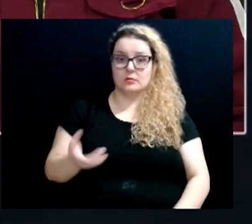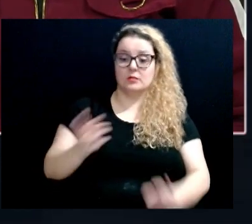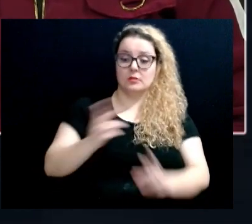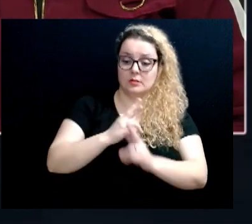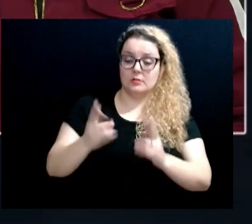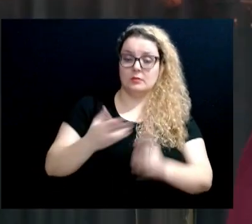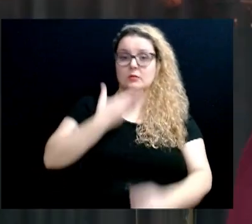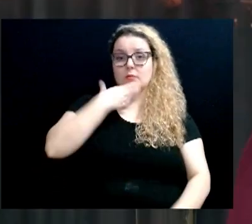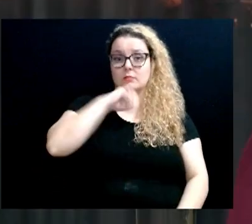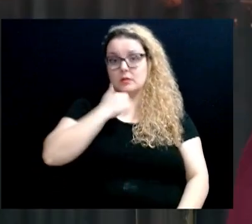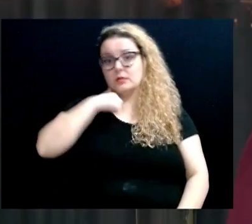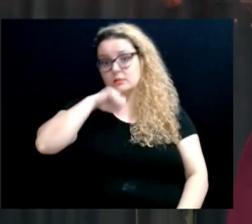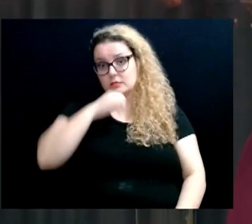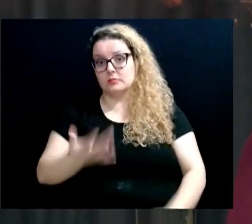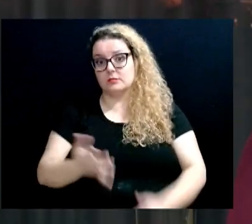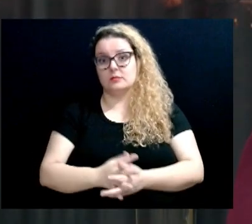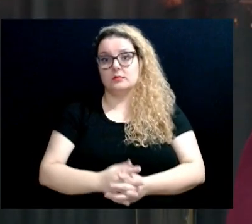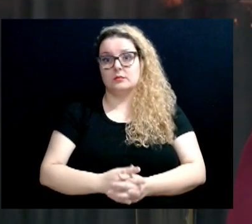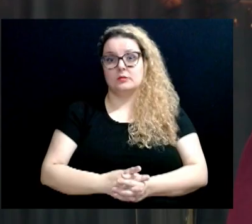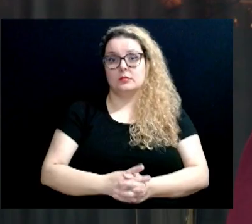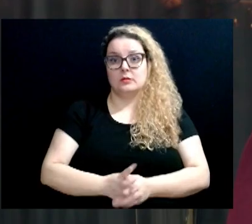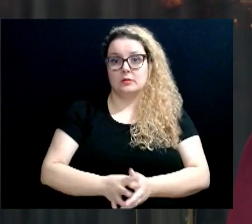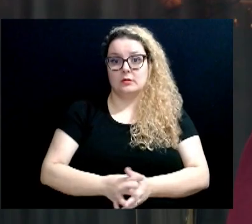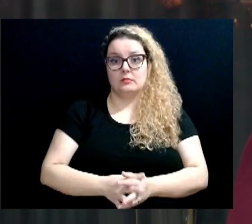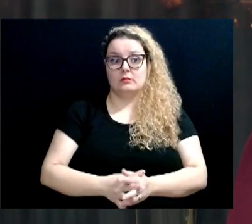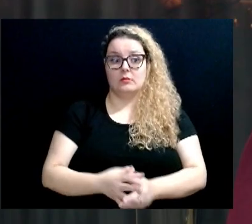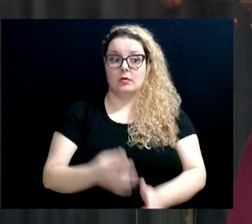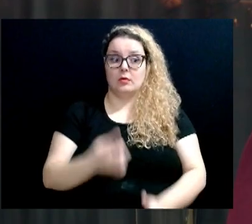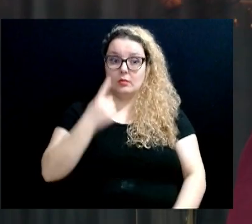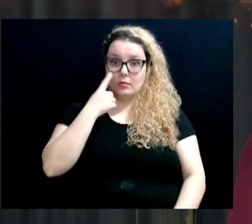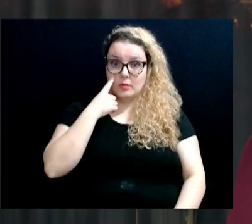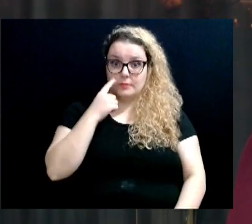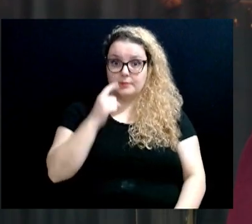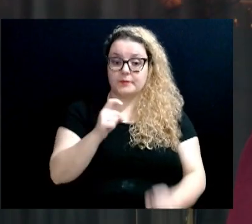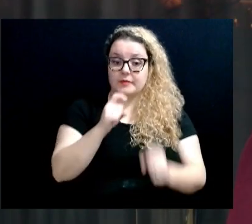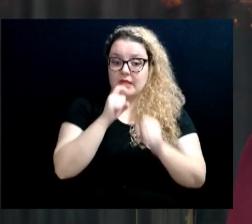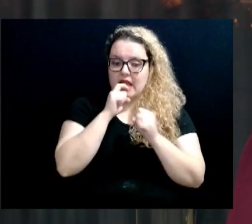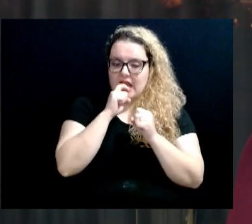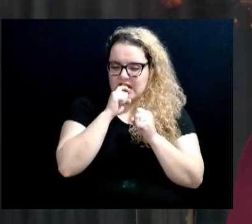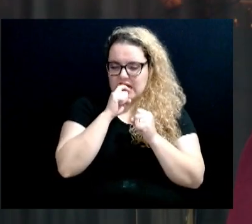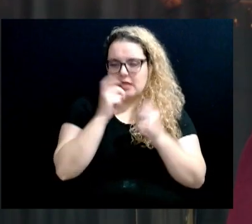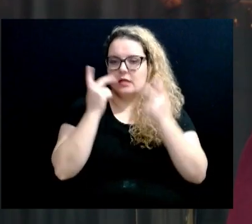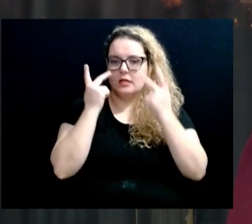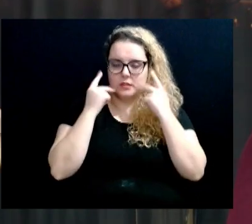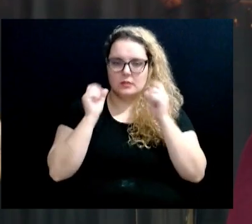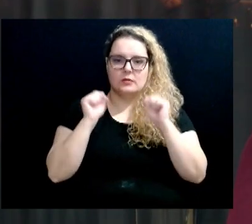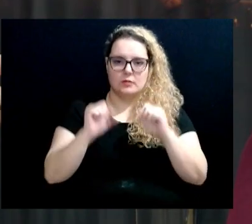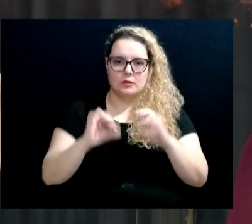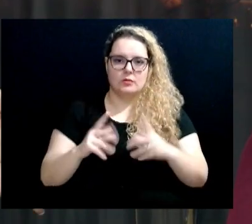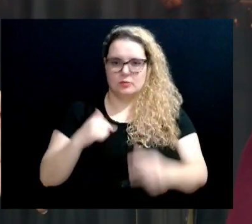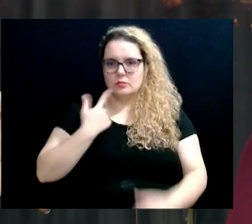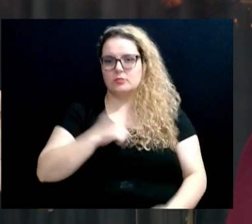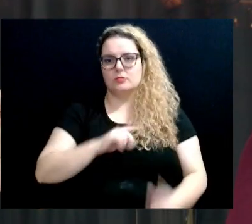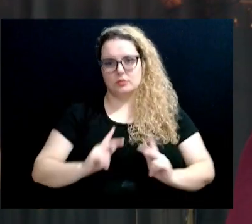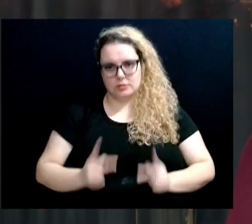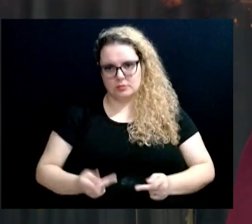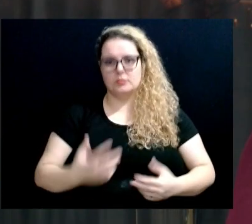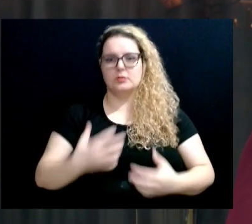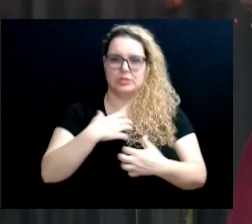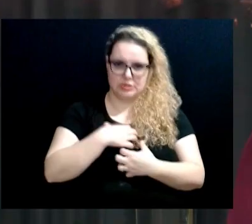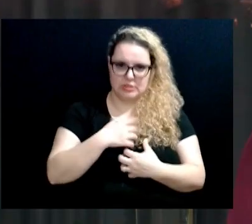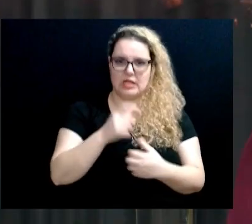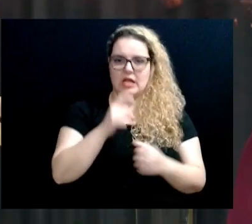filhos? Olha, a inveja é nata, sim, né? Todos nós, seres humanos, sentimos inveja,